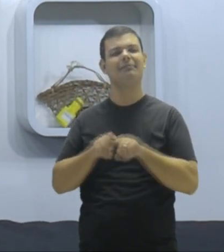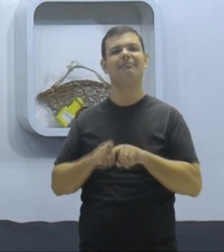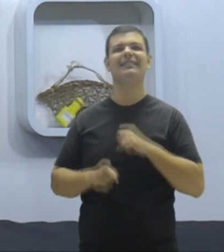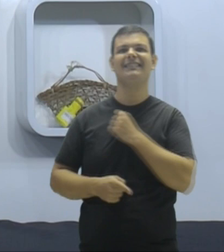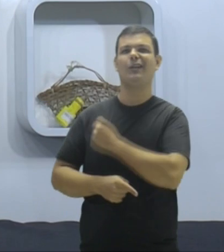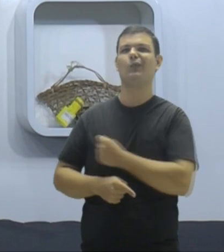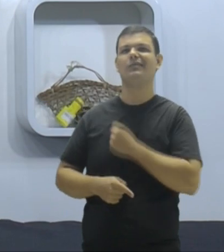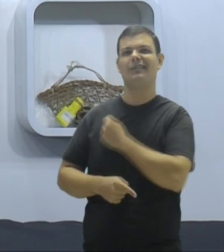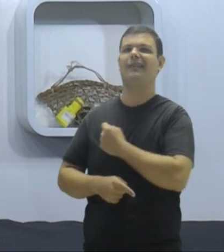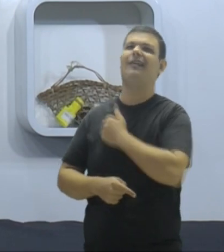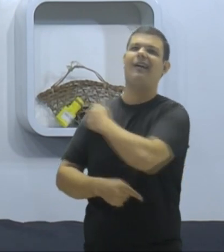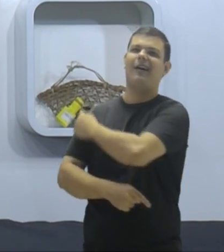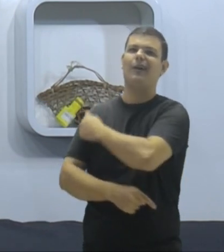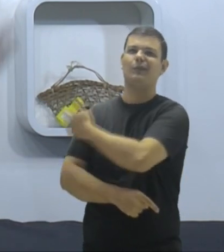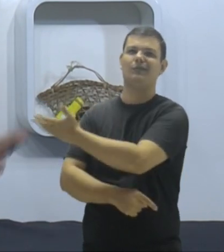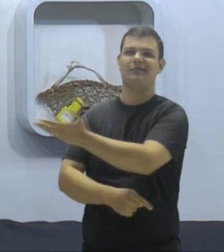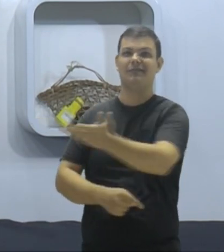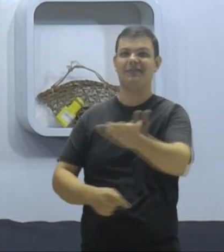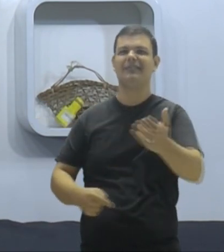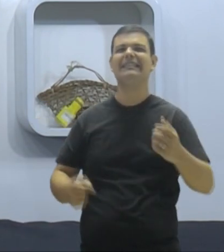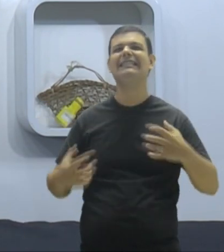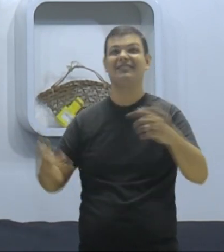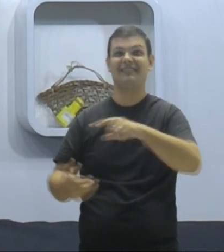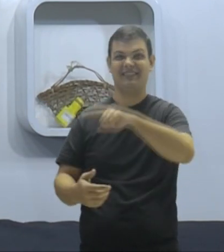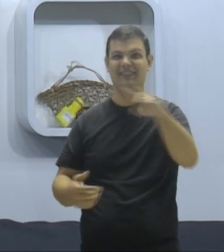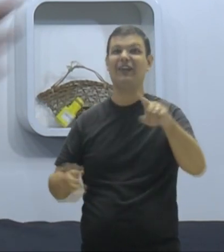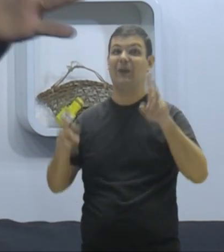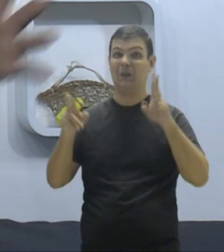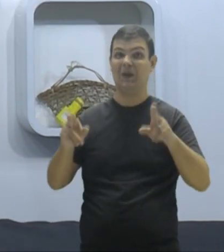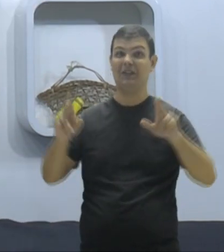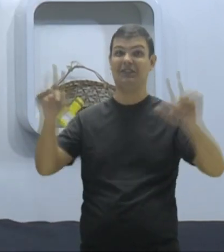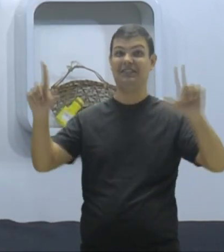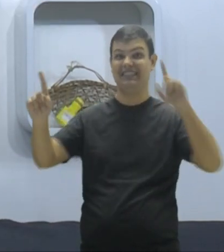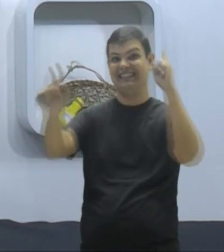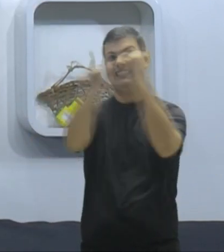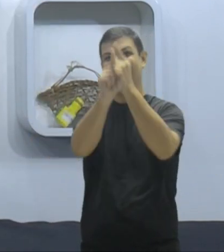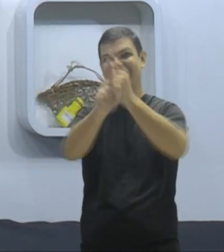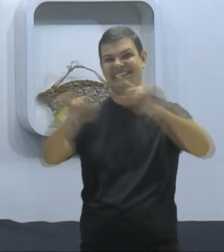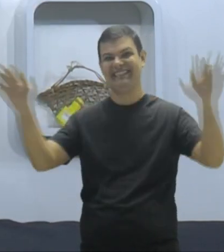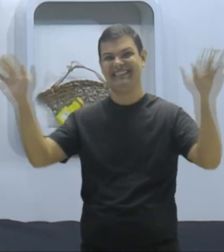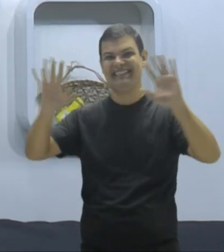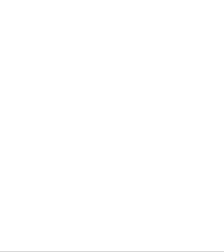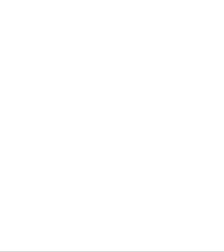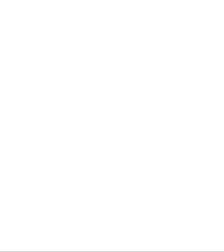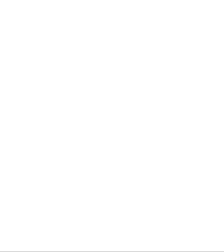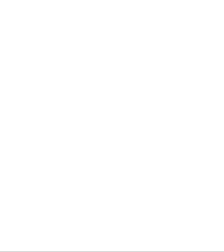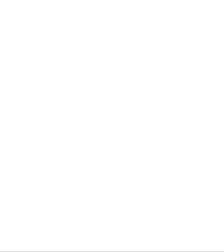dos meus alunos. Sintam-se todos abraçados. Até a próxima aula. Obrigado.